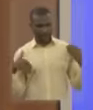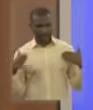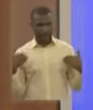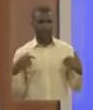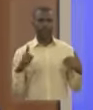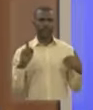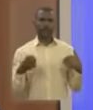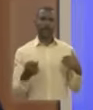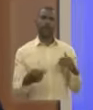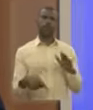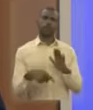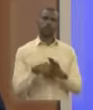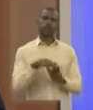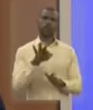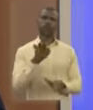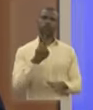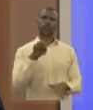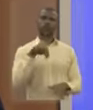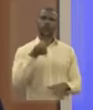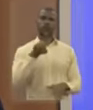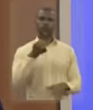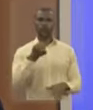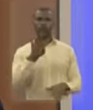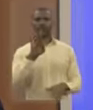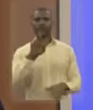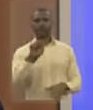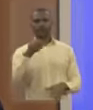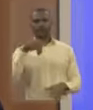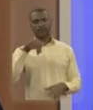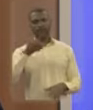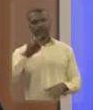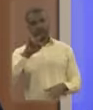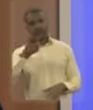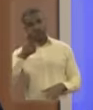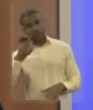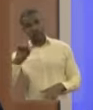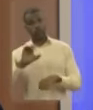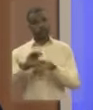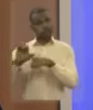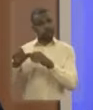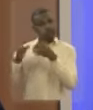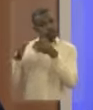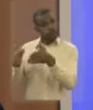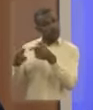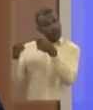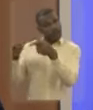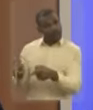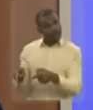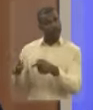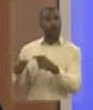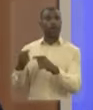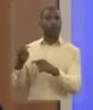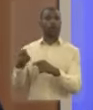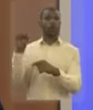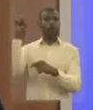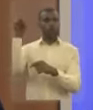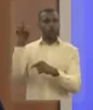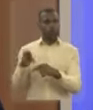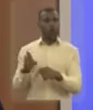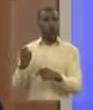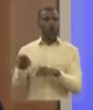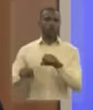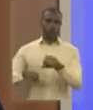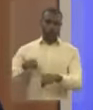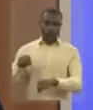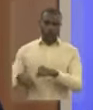carimbado que vem do fundo fundo de trânsito não dá para aplicar em outra política pública tem que ser aplicado ou em sinalização ou em ciclovia em